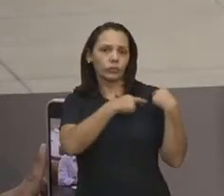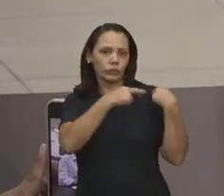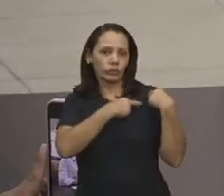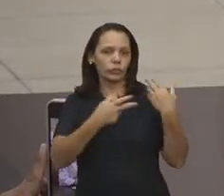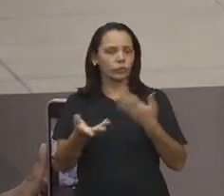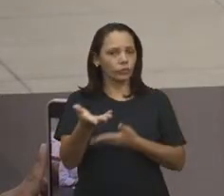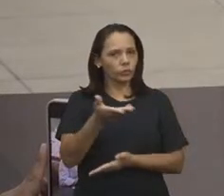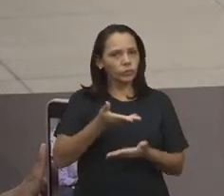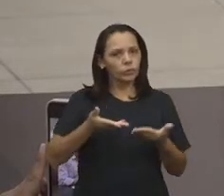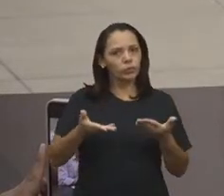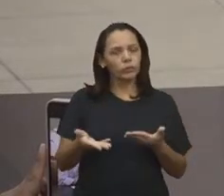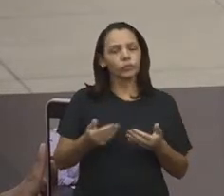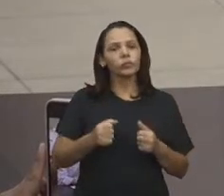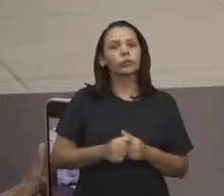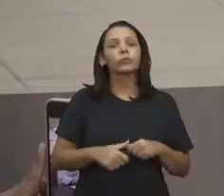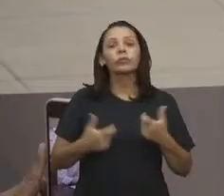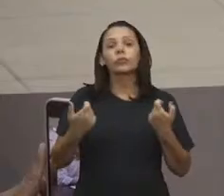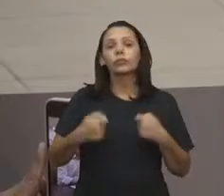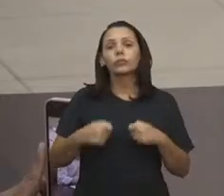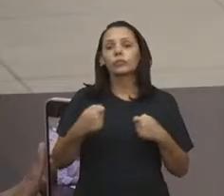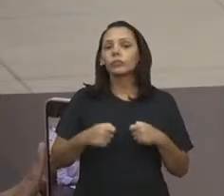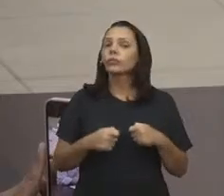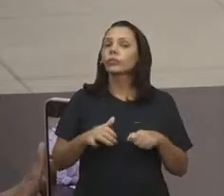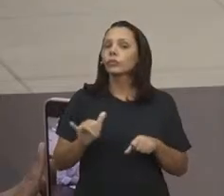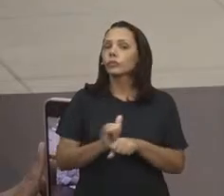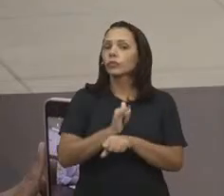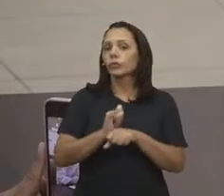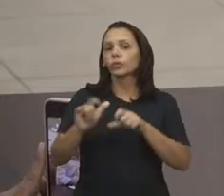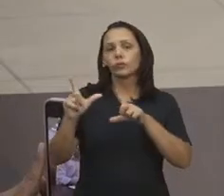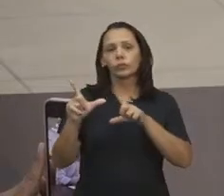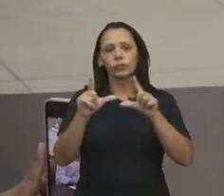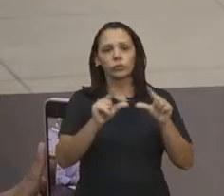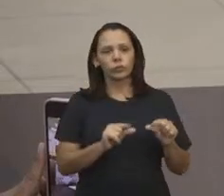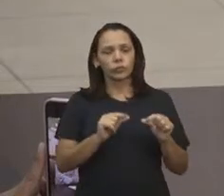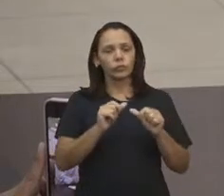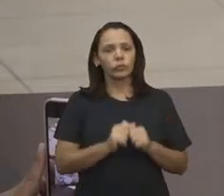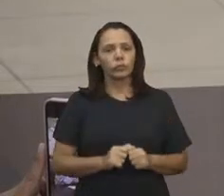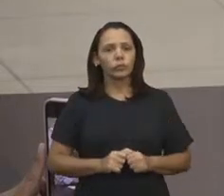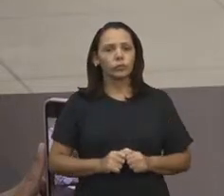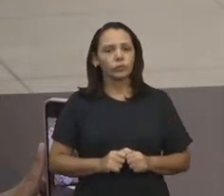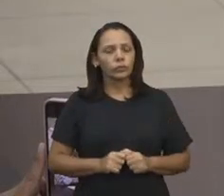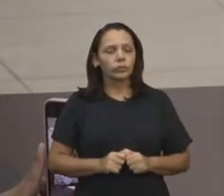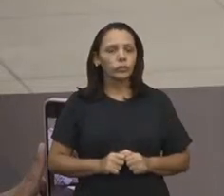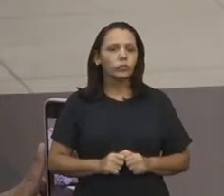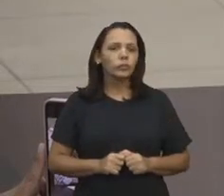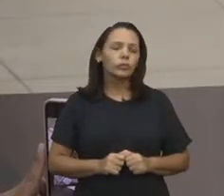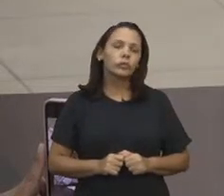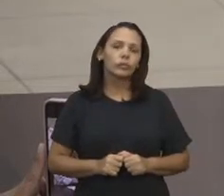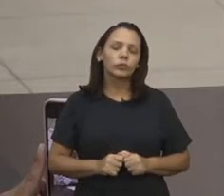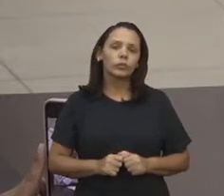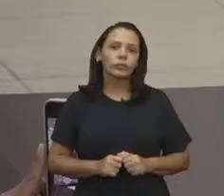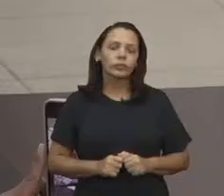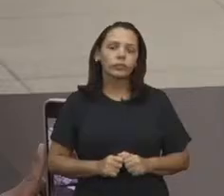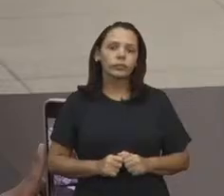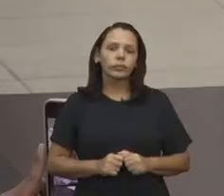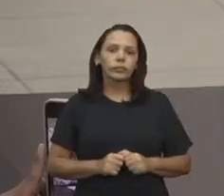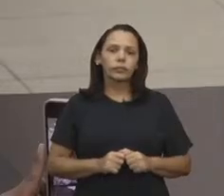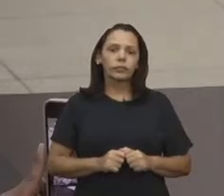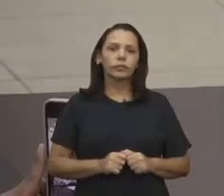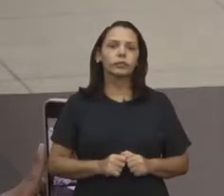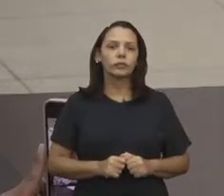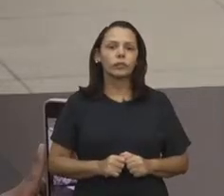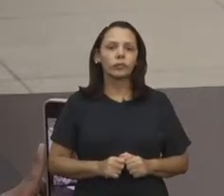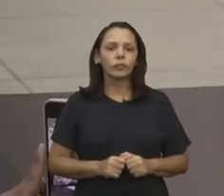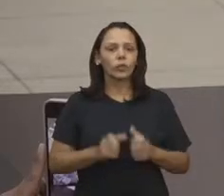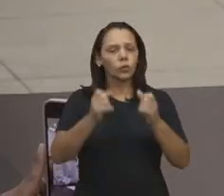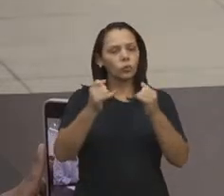compartilhada, tem que buscar mecanismos para minimizar. E aqui eu quero falar mais sobre a responsabilidade